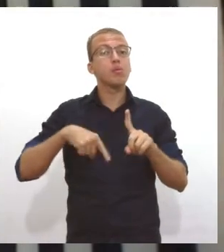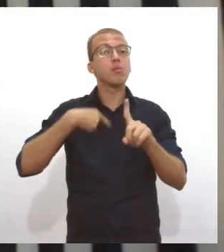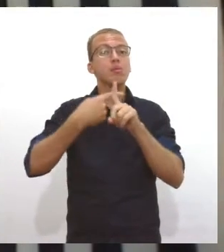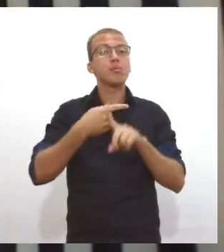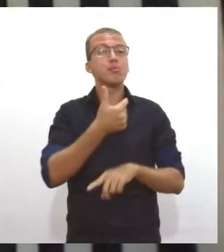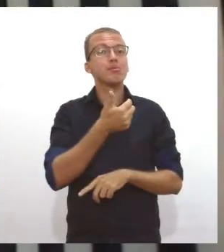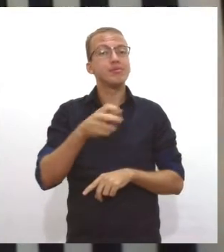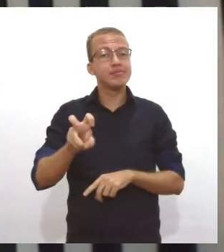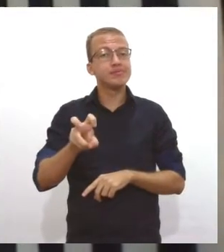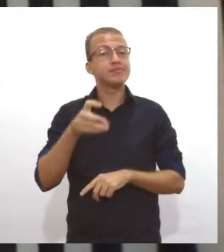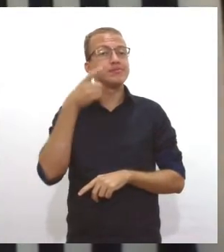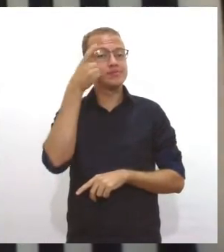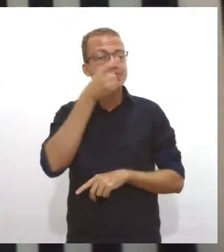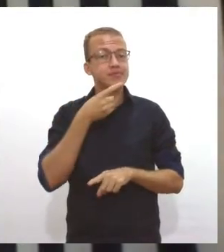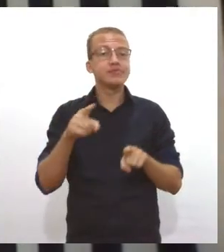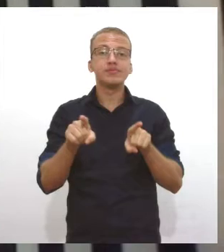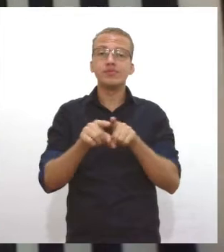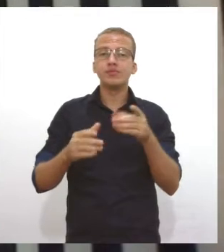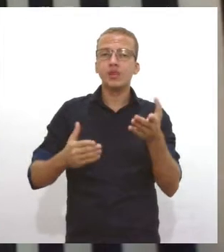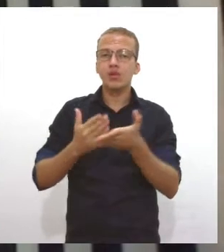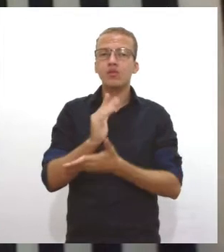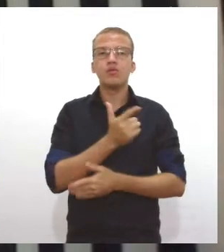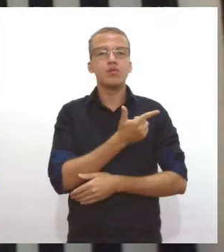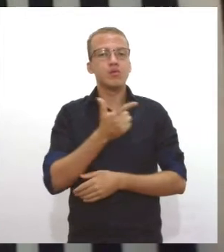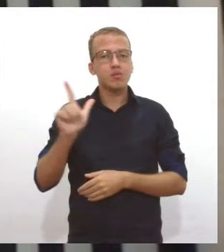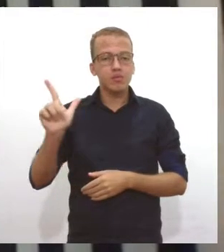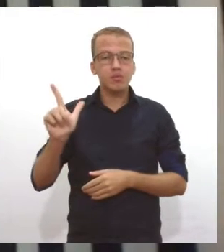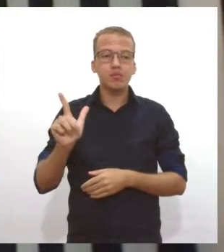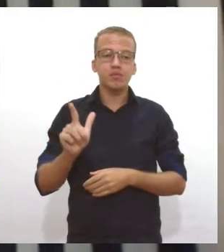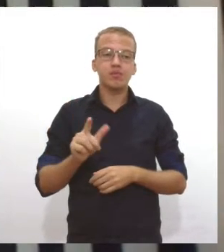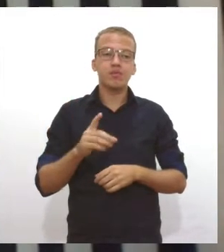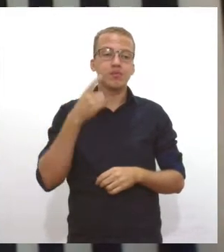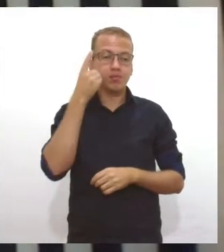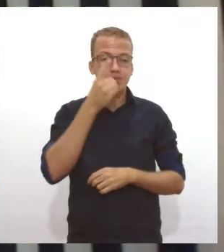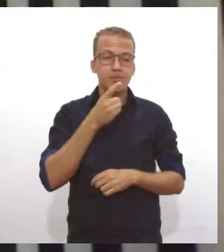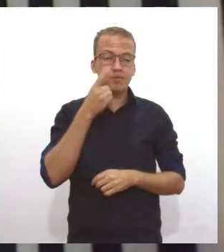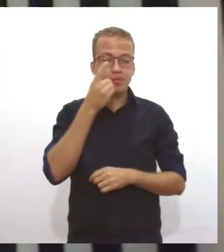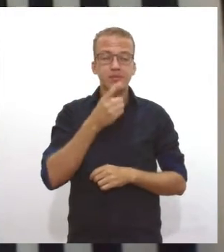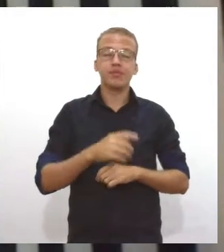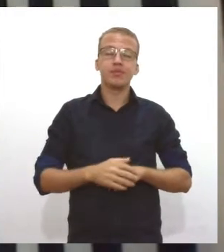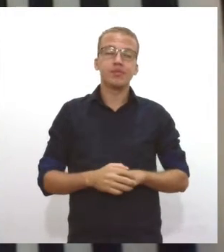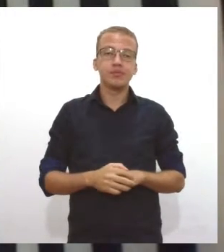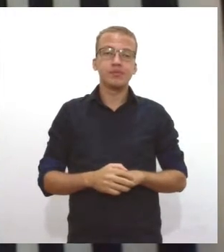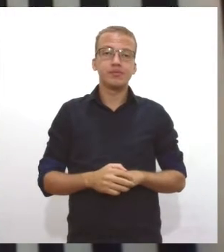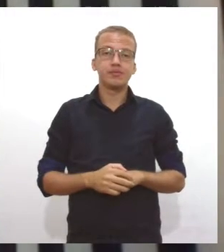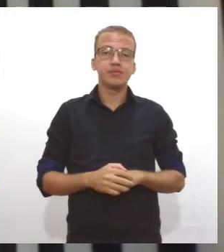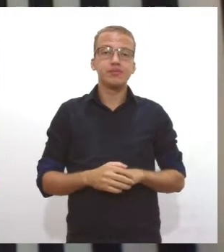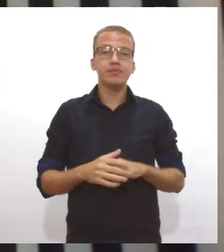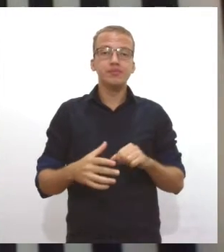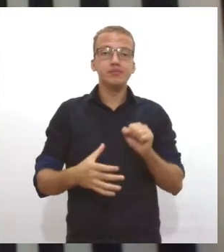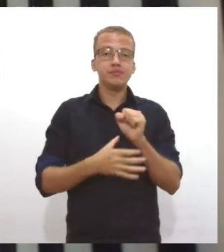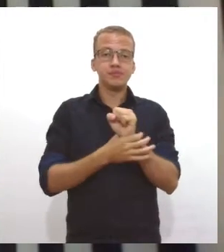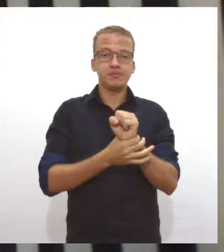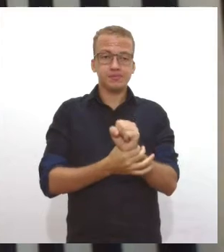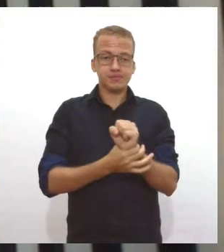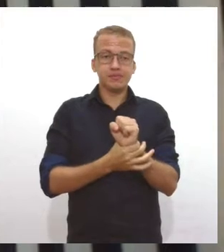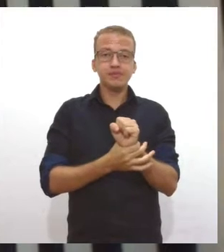também o projeto de lei da deputada Jandira feghali que garante a prioridade para as mães nos seus